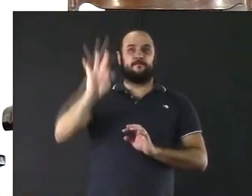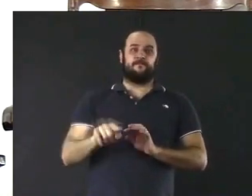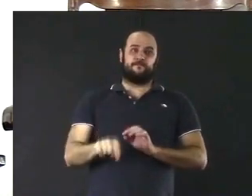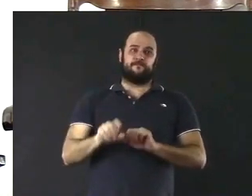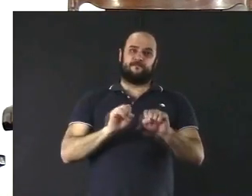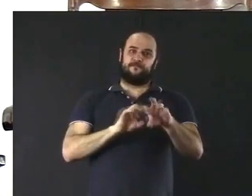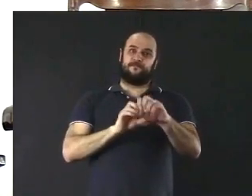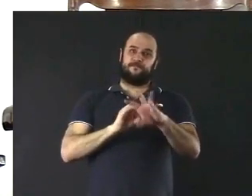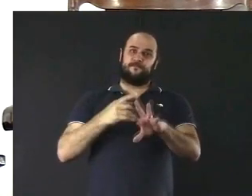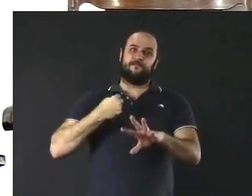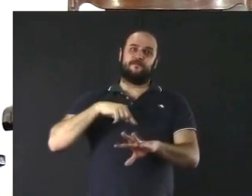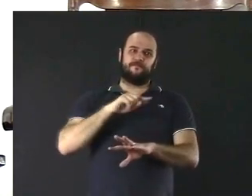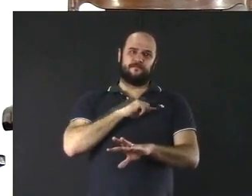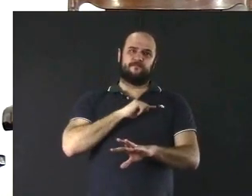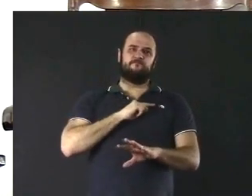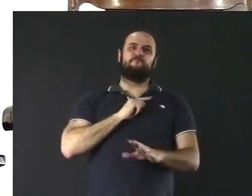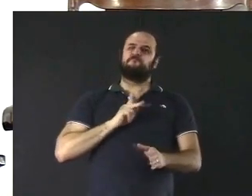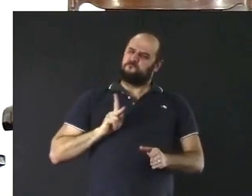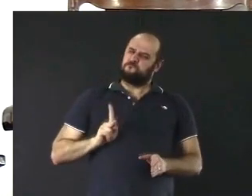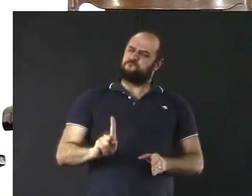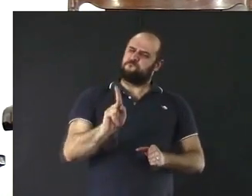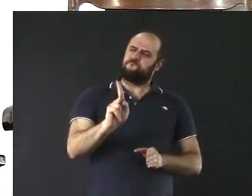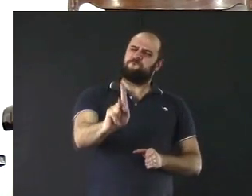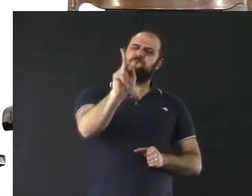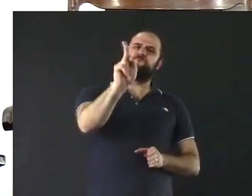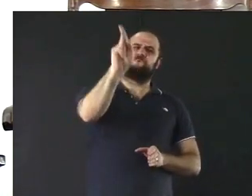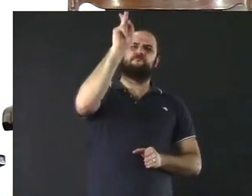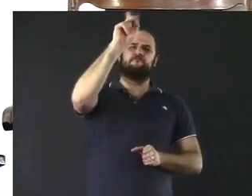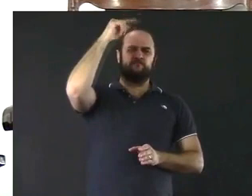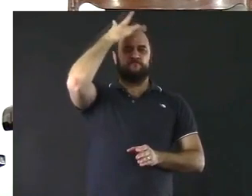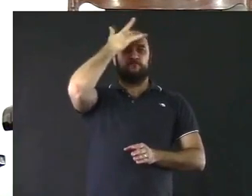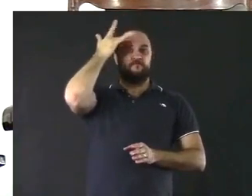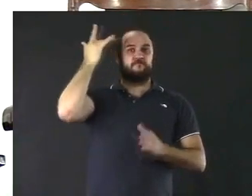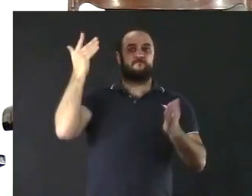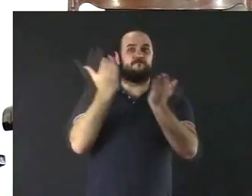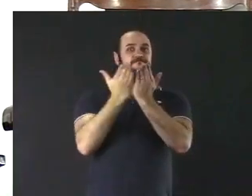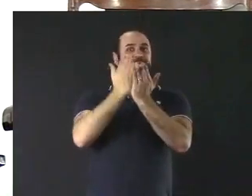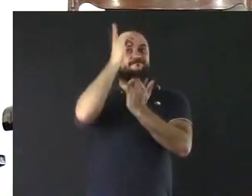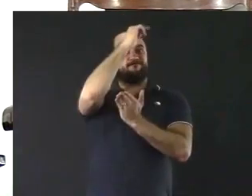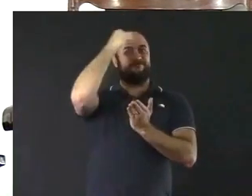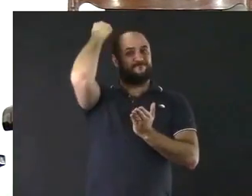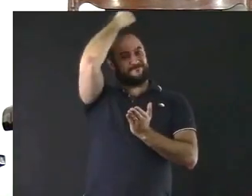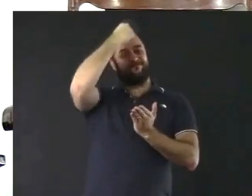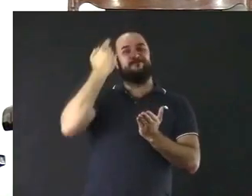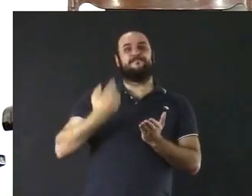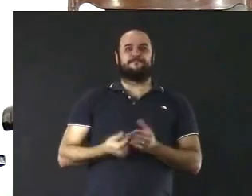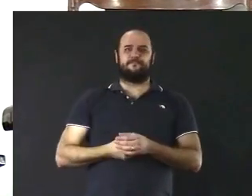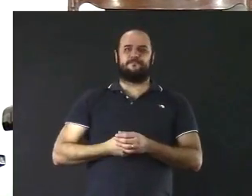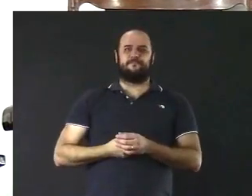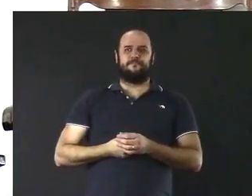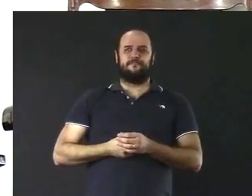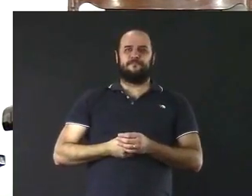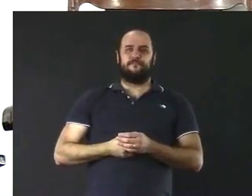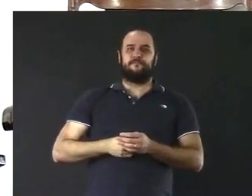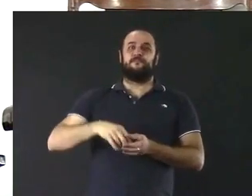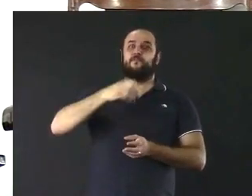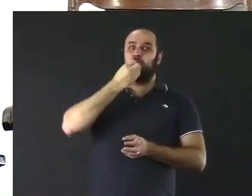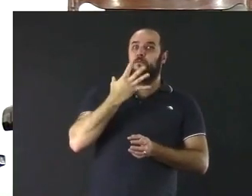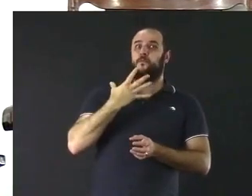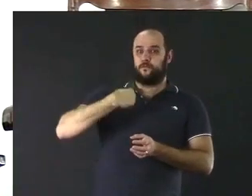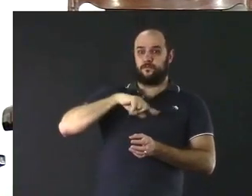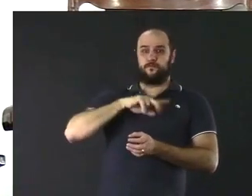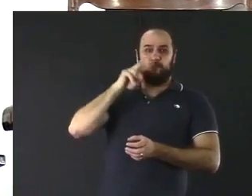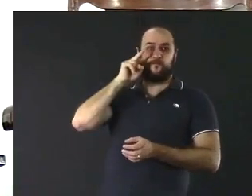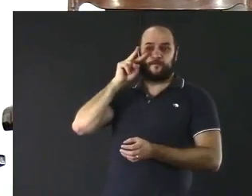ensinando aqui é a da perseverança dos santos. E é importante nós olharmos para essa doutrina para